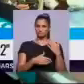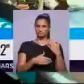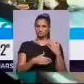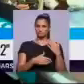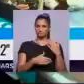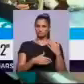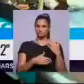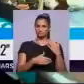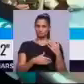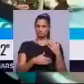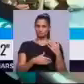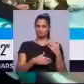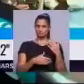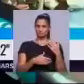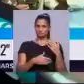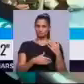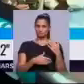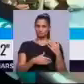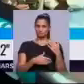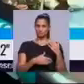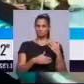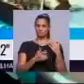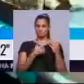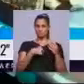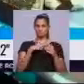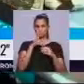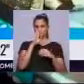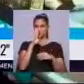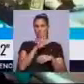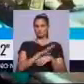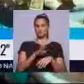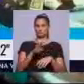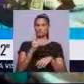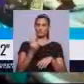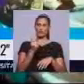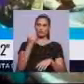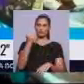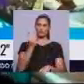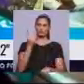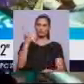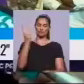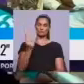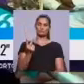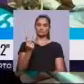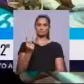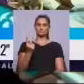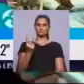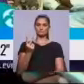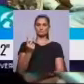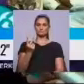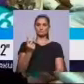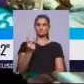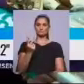dinheirinho que temos que pagar os nossos criadores ela continua a aumentar todos os anos é daqui é um ano dois anos